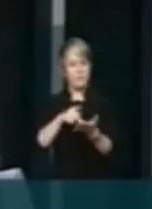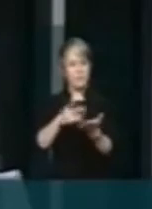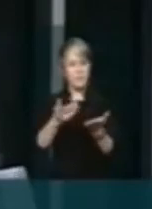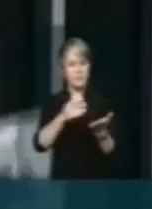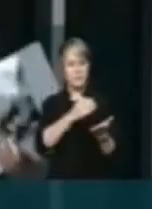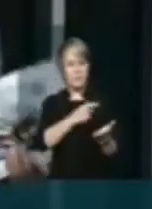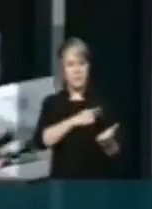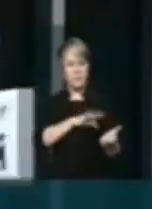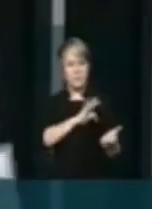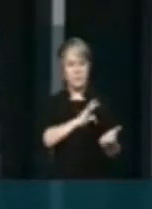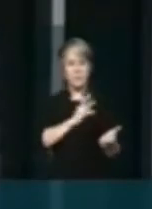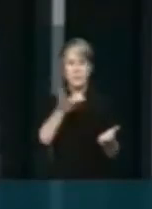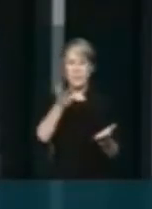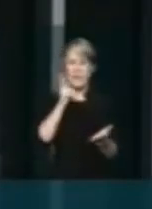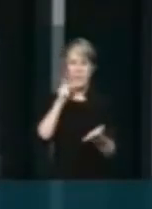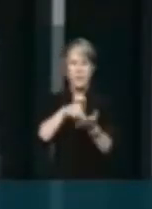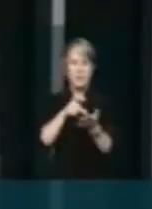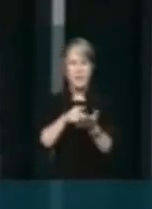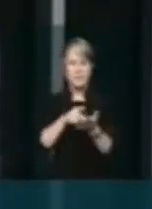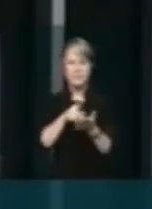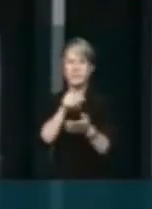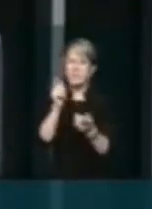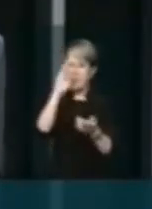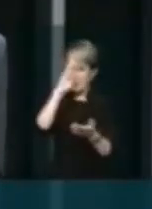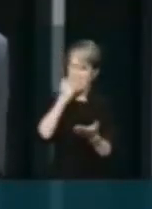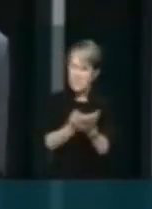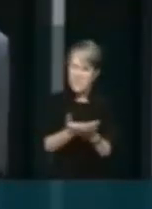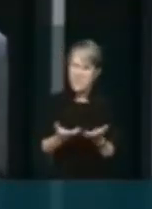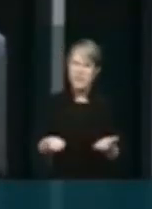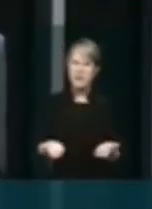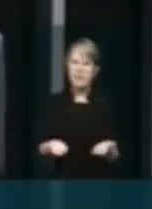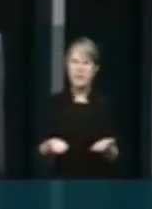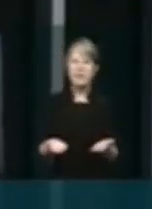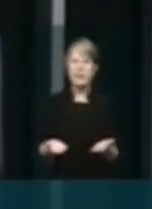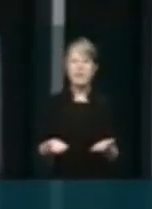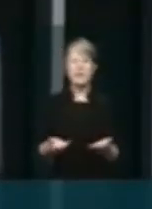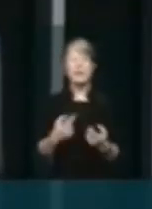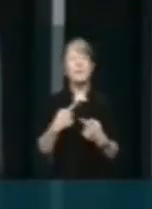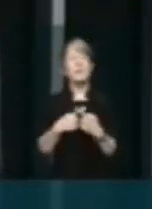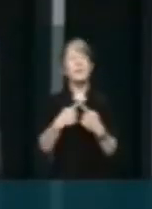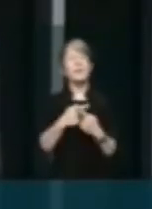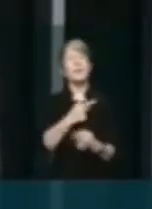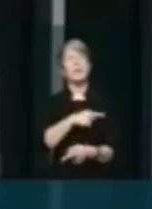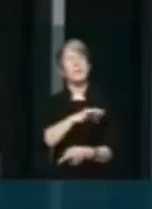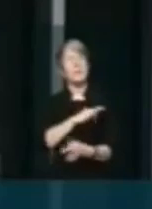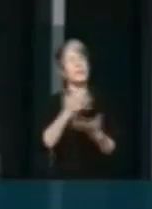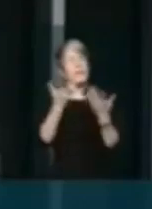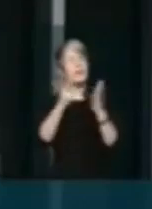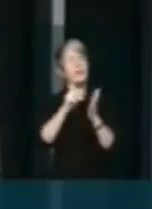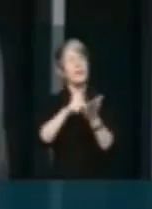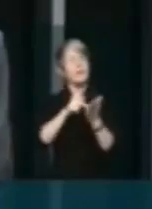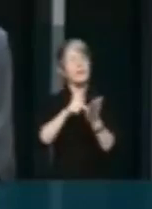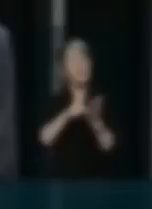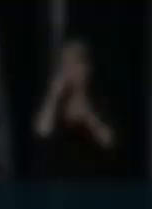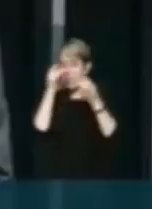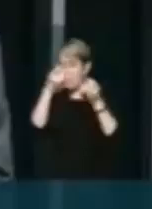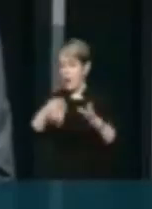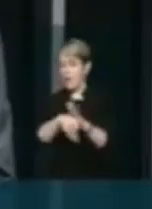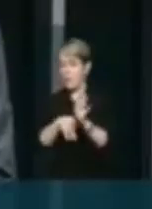quer a verdade. O senhor acredita nisso? Por que o PT não quer a verdade no sequestro, tortura e execução no Celso